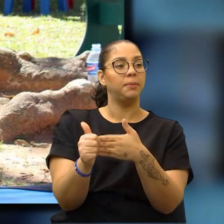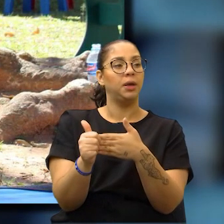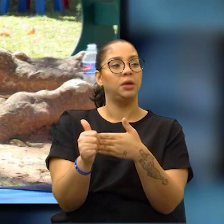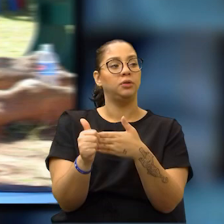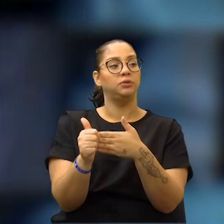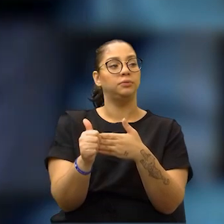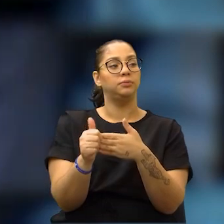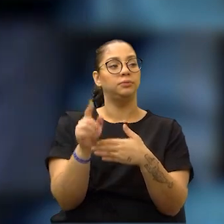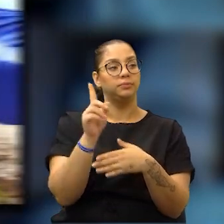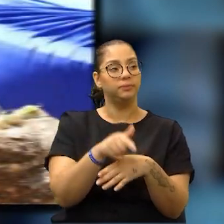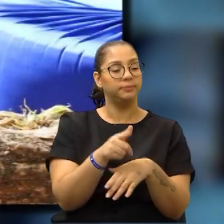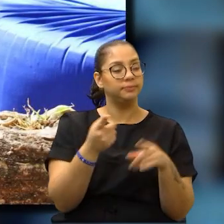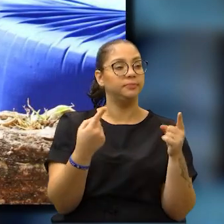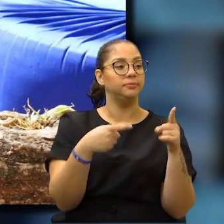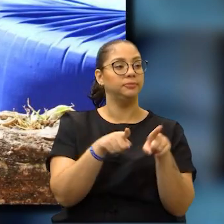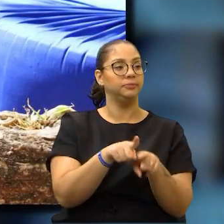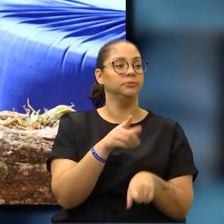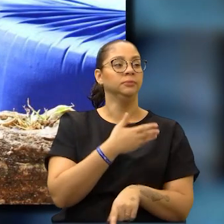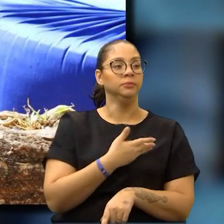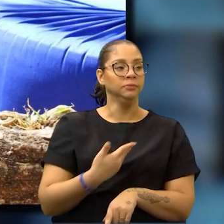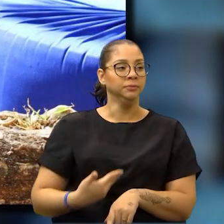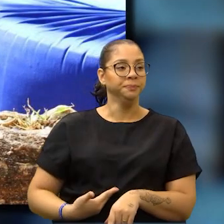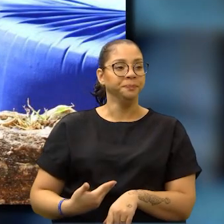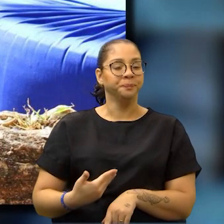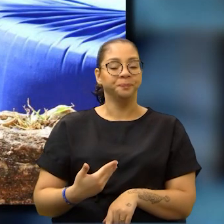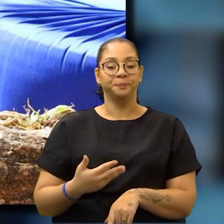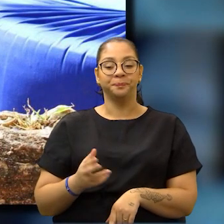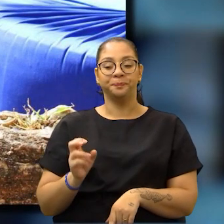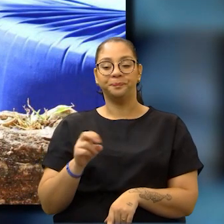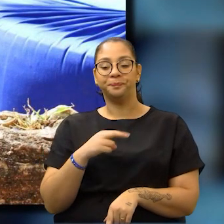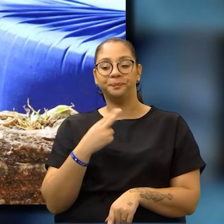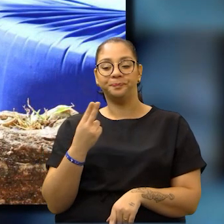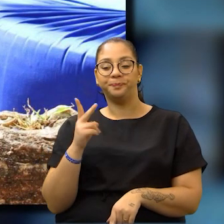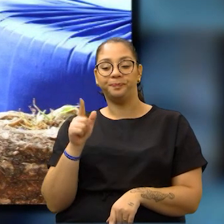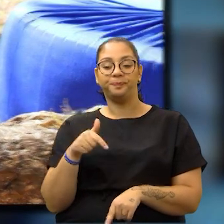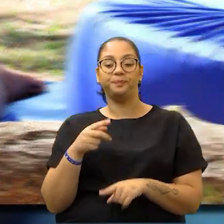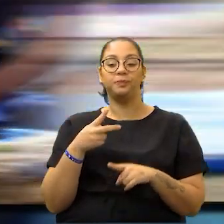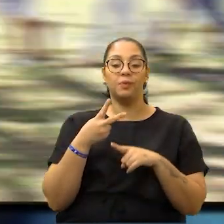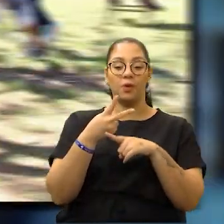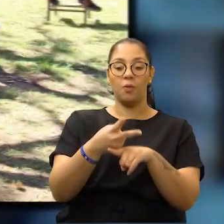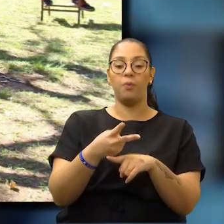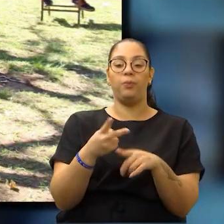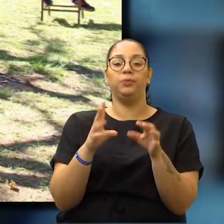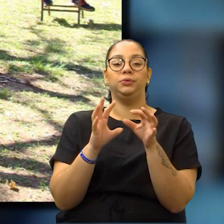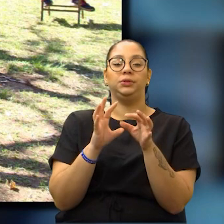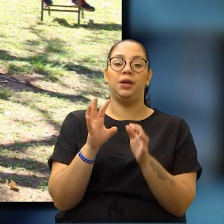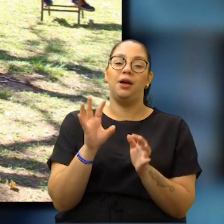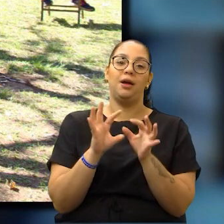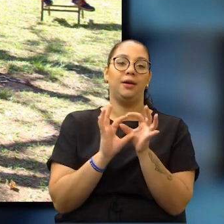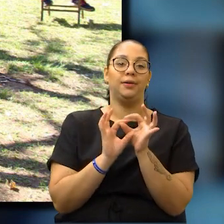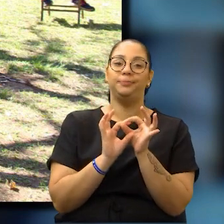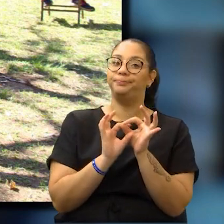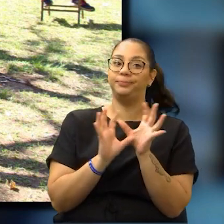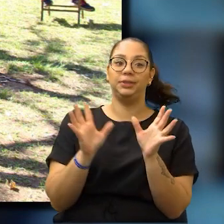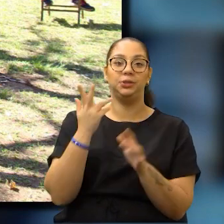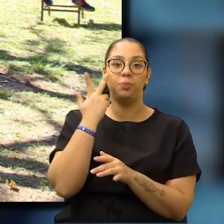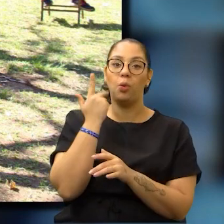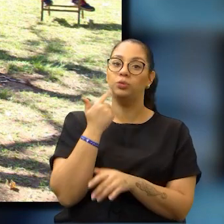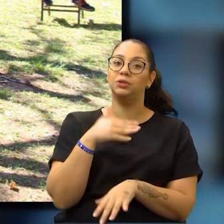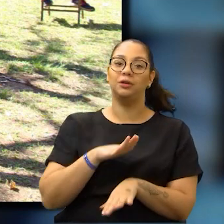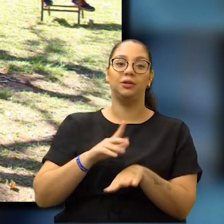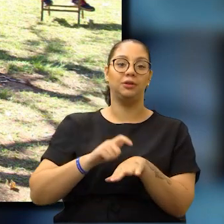de direcionamento dos parceiros públicos, ou tem também essa busca espontânea,